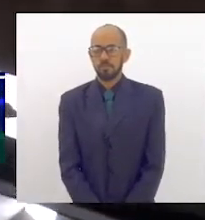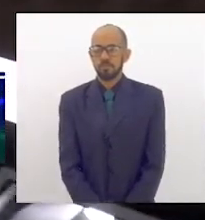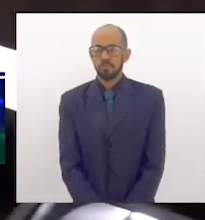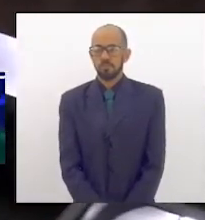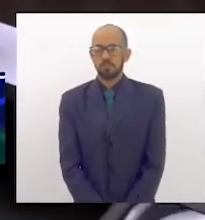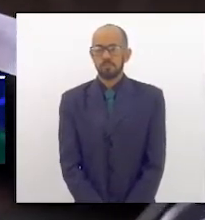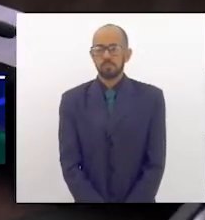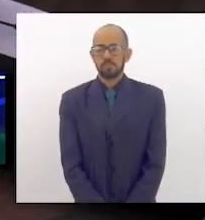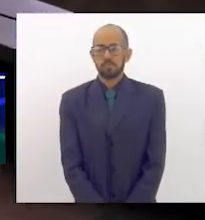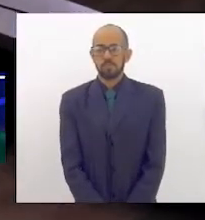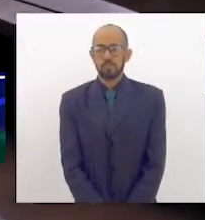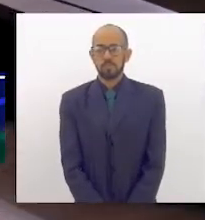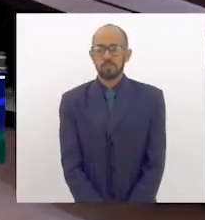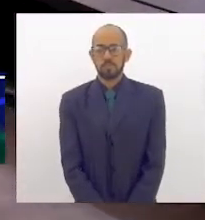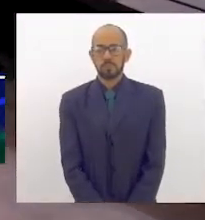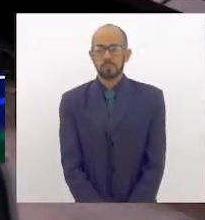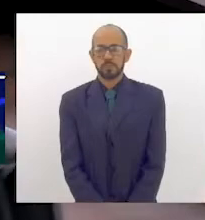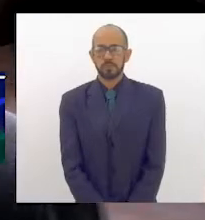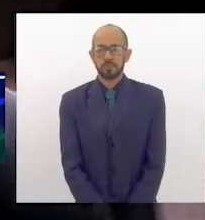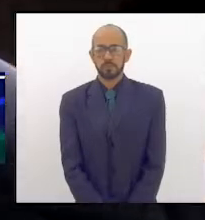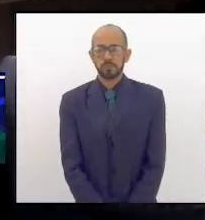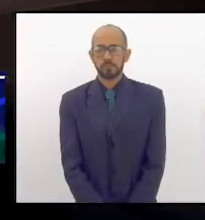E aí